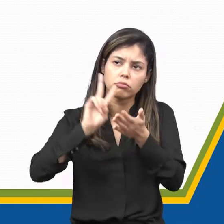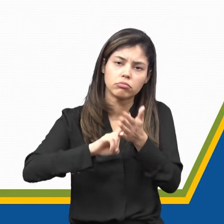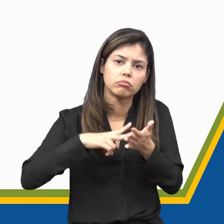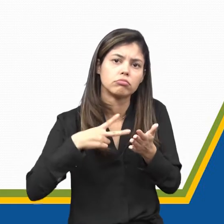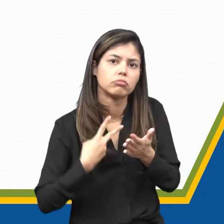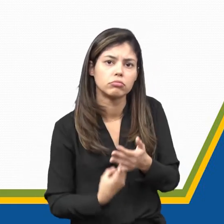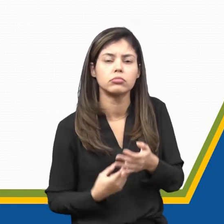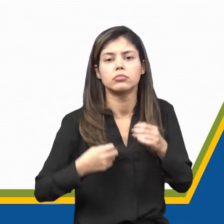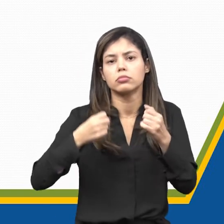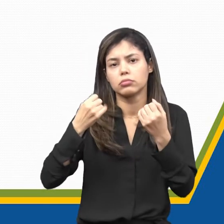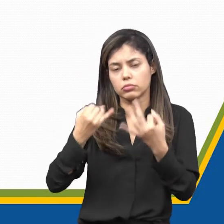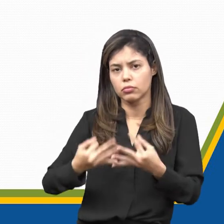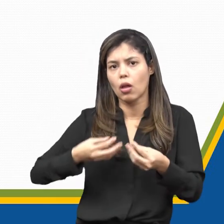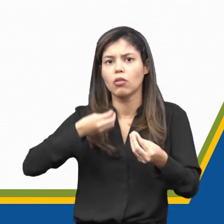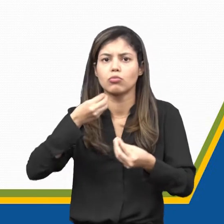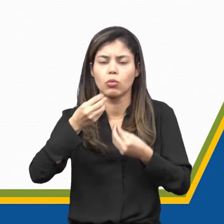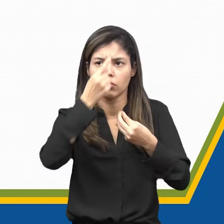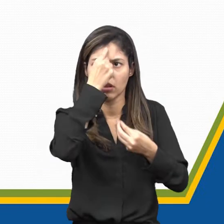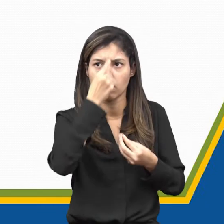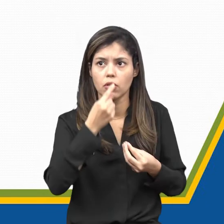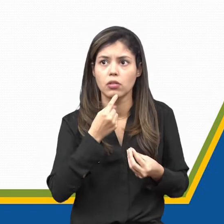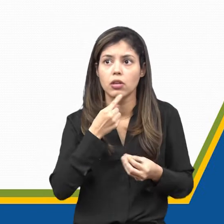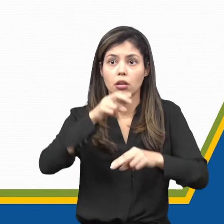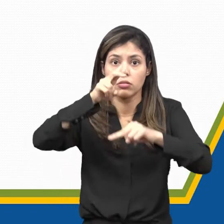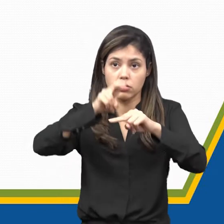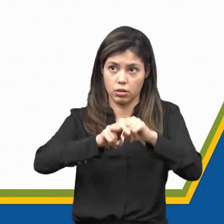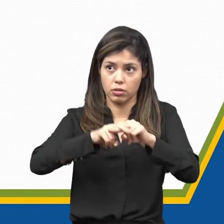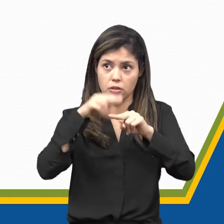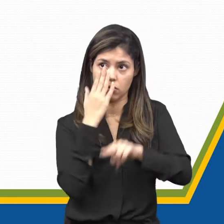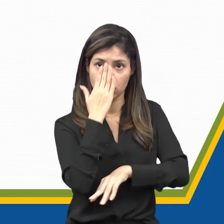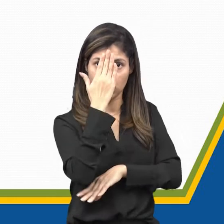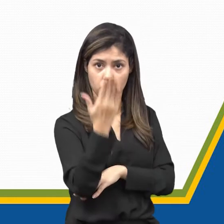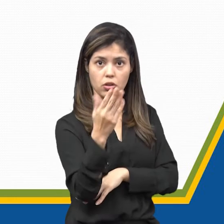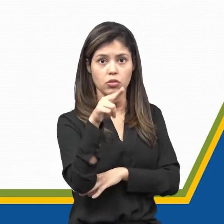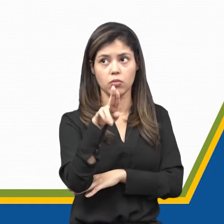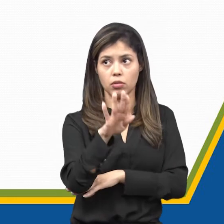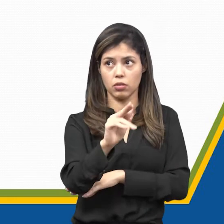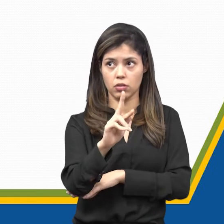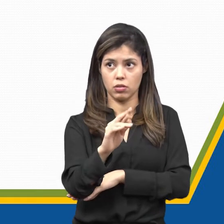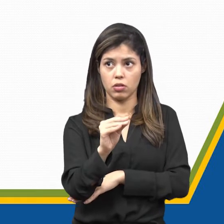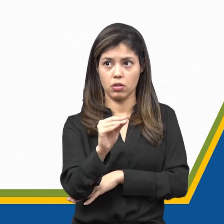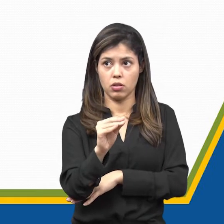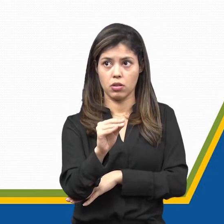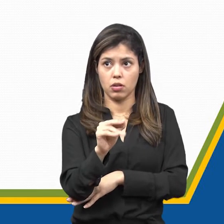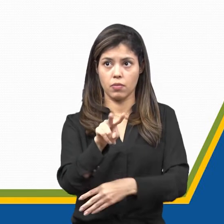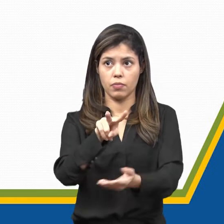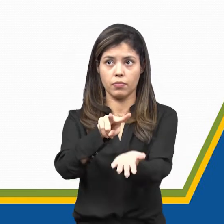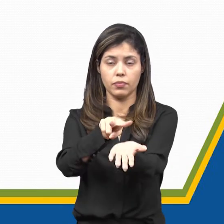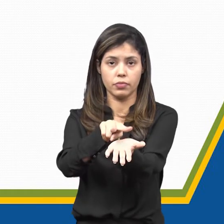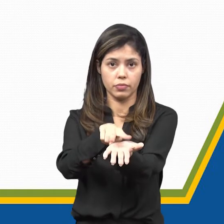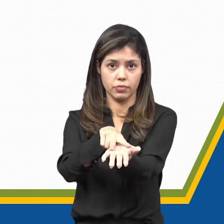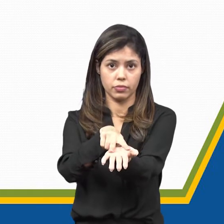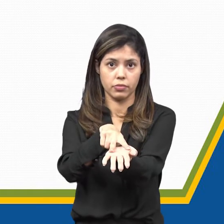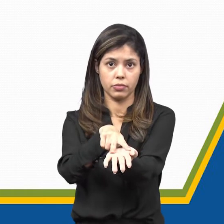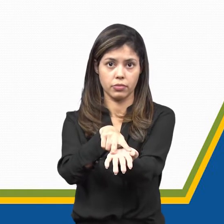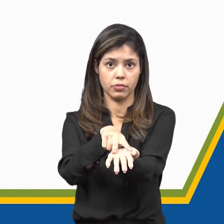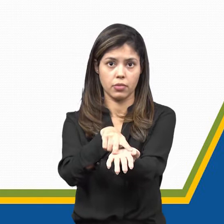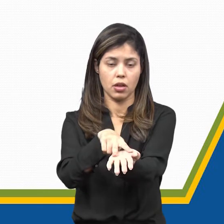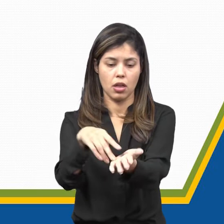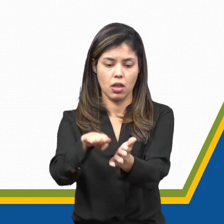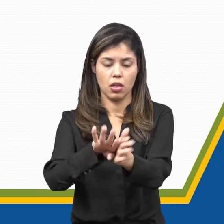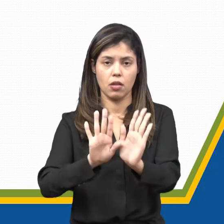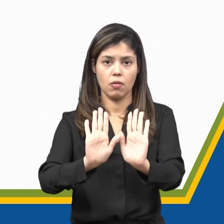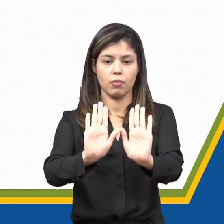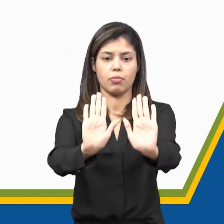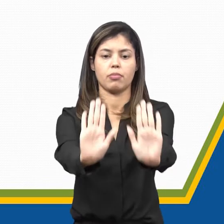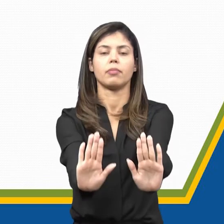texto, exatamente aquilo que está na imagem. O indivíduo senta-se de frente para o banco, colocando os pés descalços no